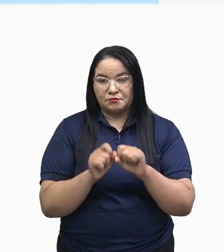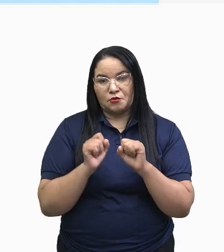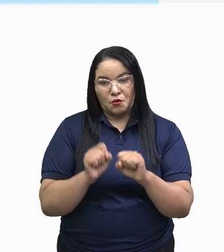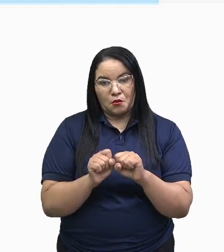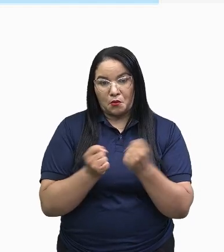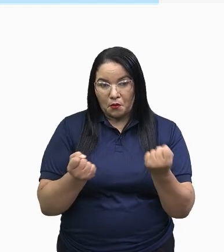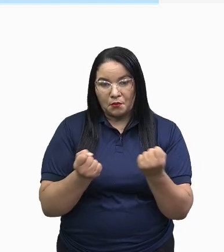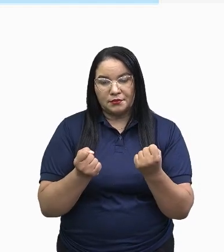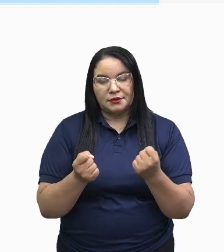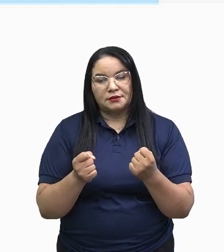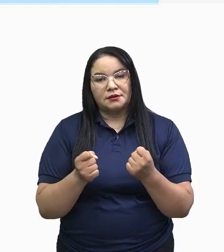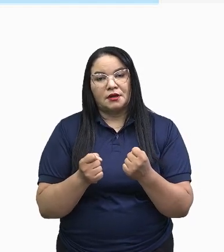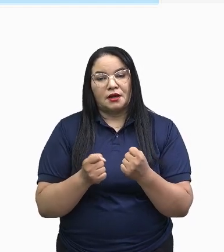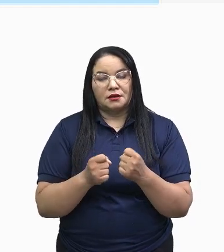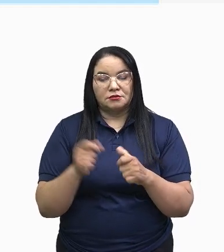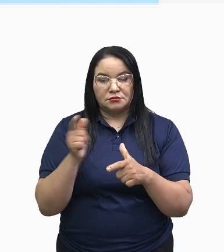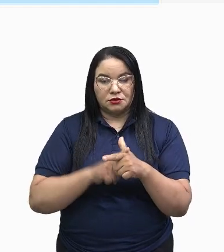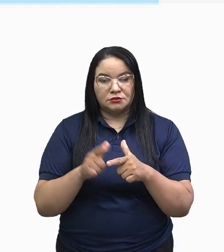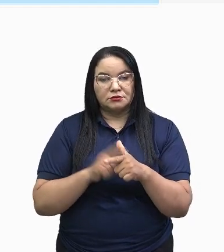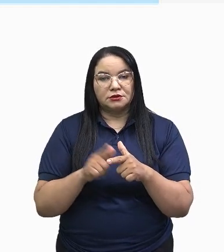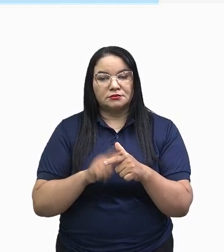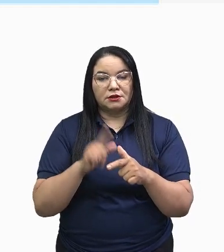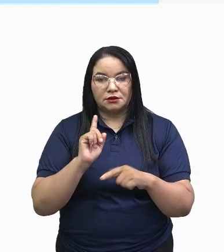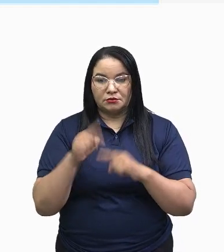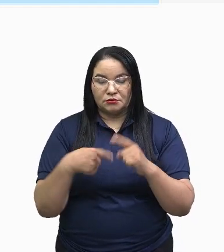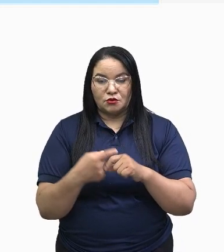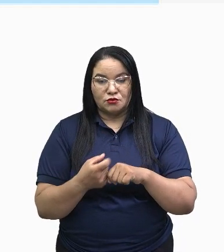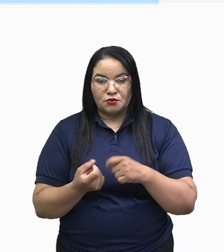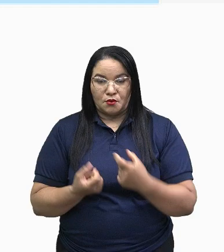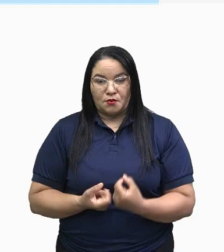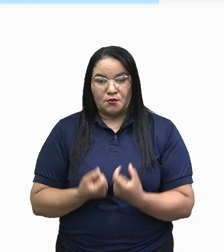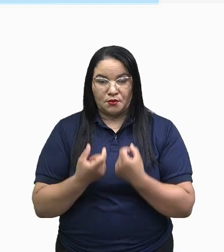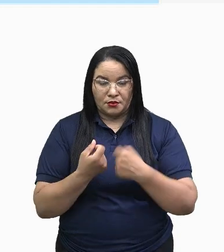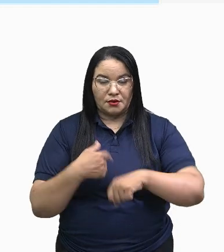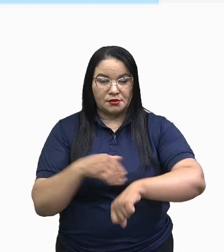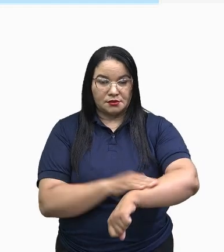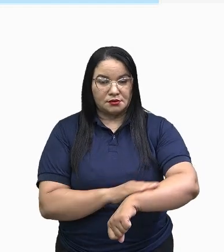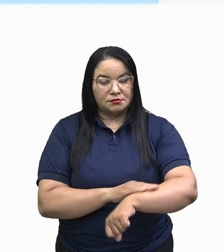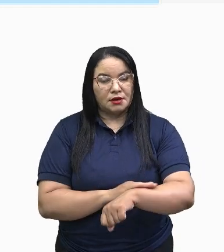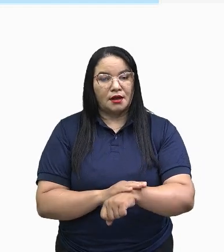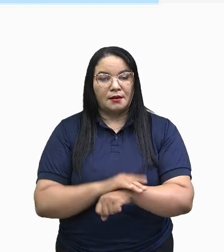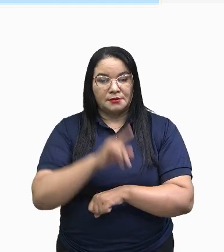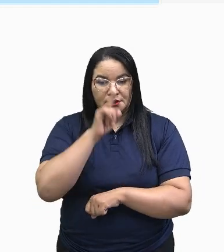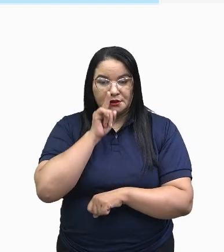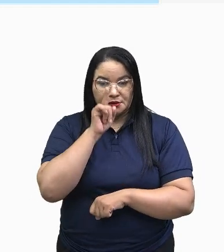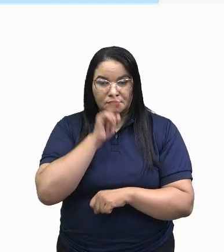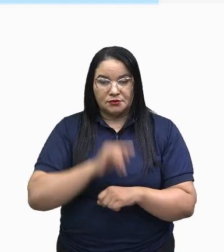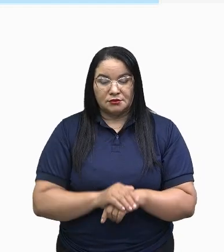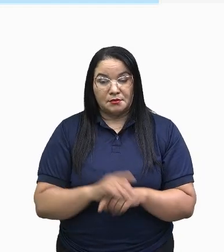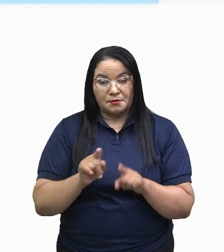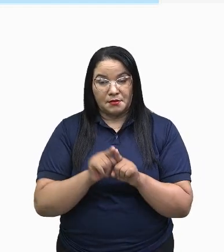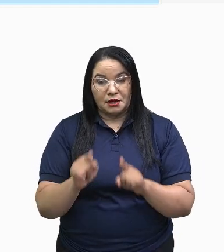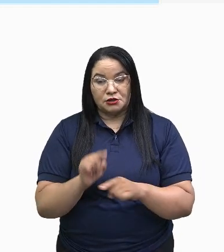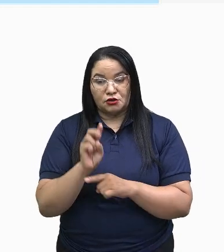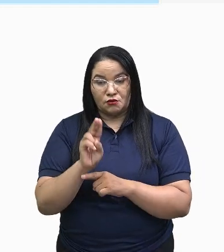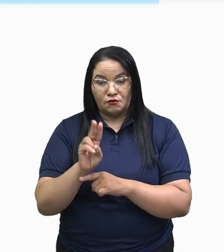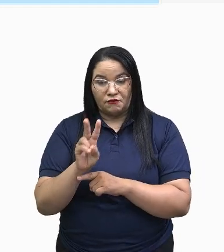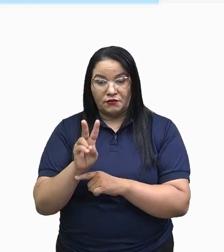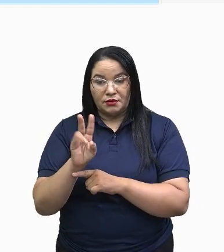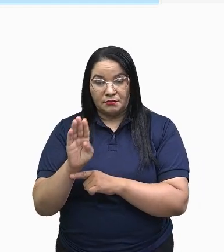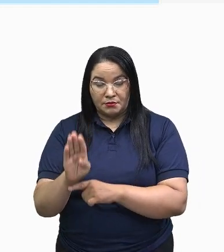principal causadora, né, do risco de câncer de pele, tá? A UVA é perigosíssima, mas é a UVB que pode causar,